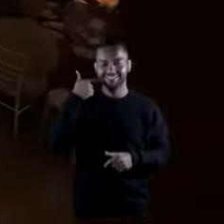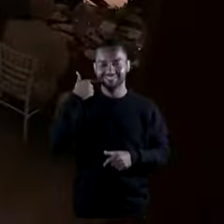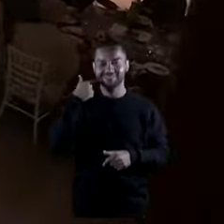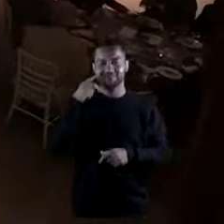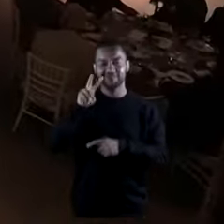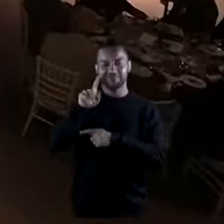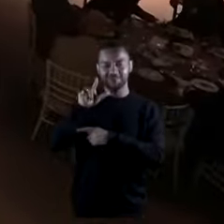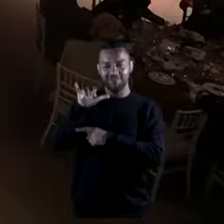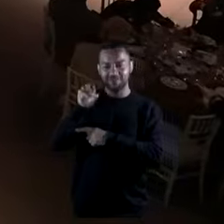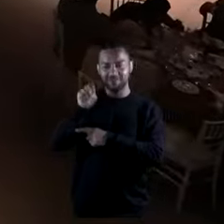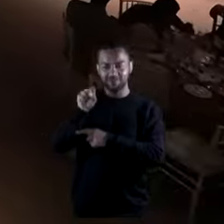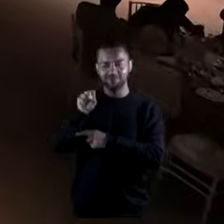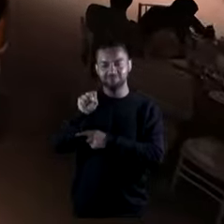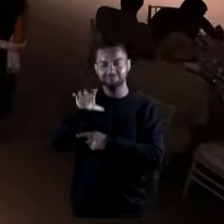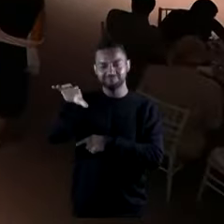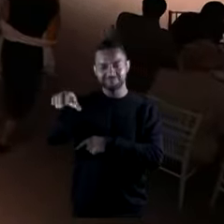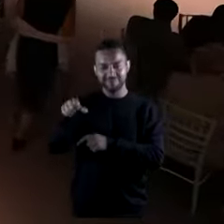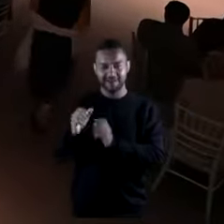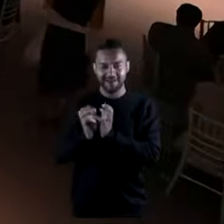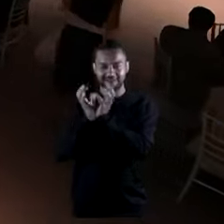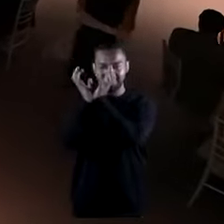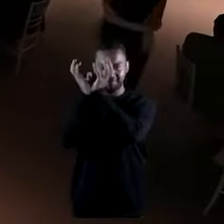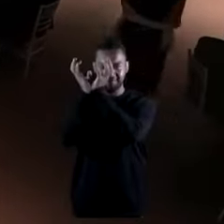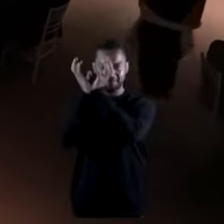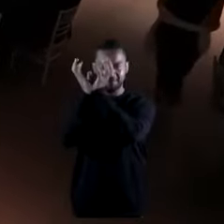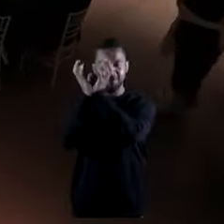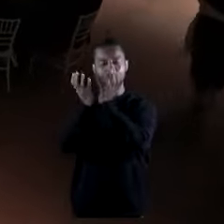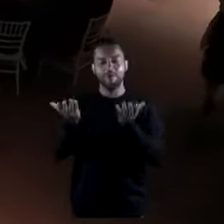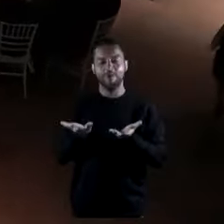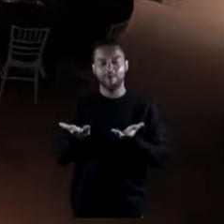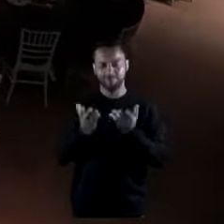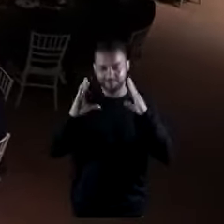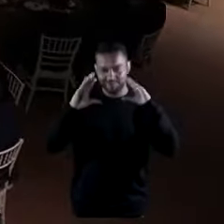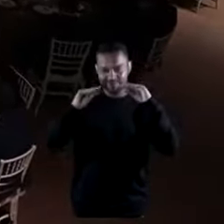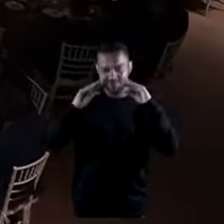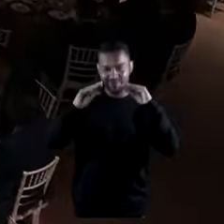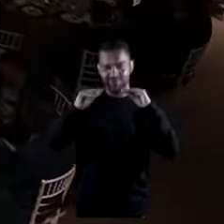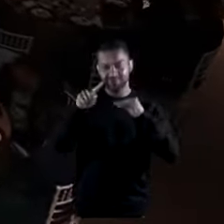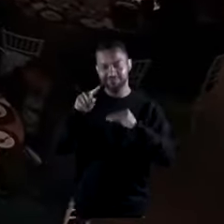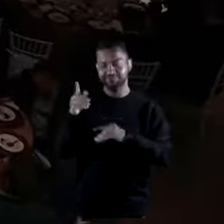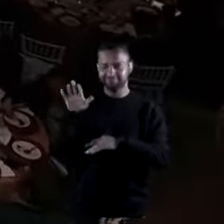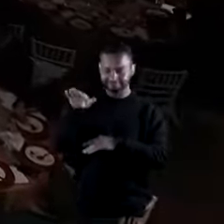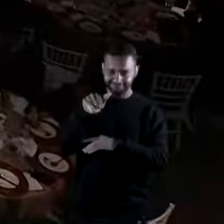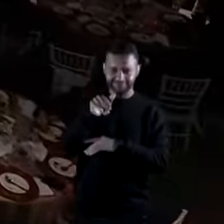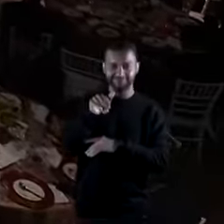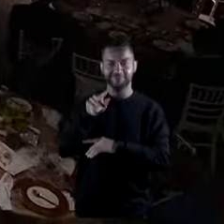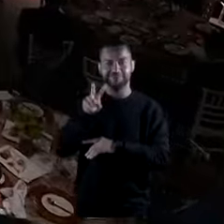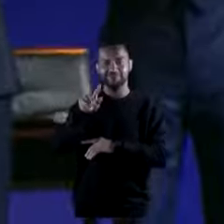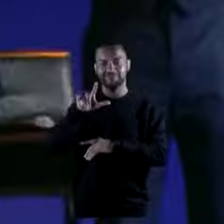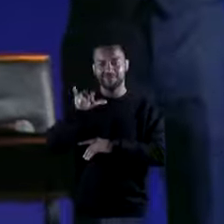Veloso já foi buscar a taça, a protagonista da noite. Chega mais, Veloso!